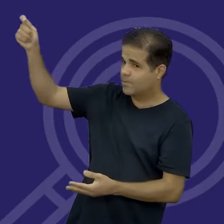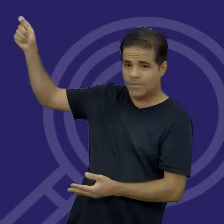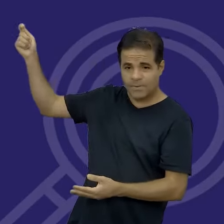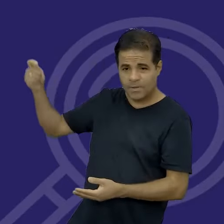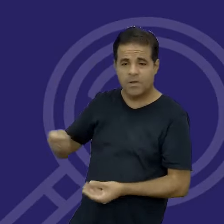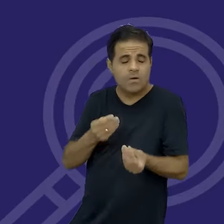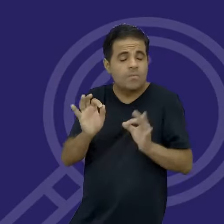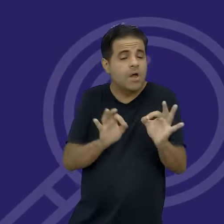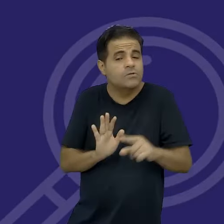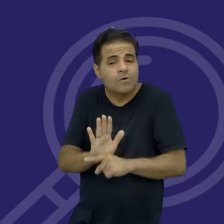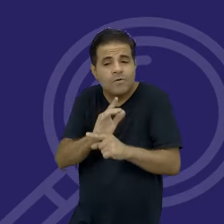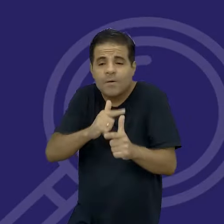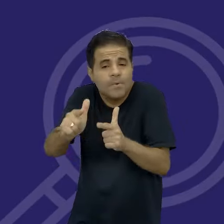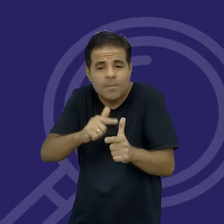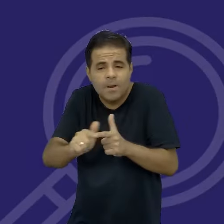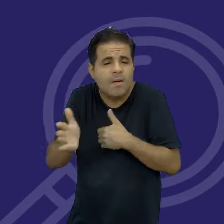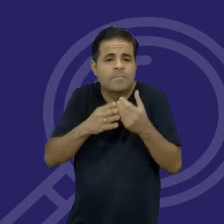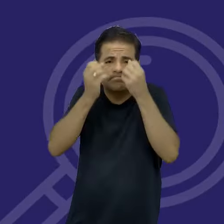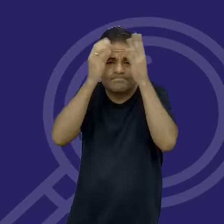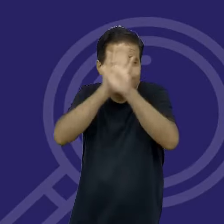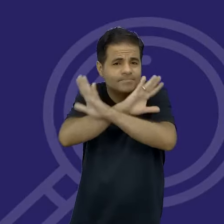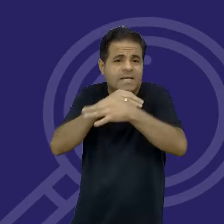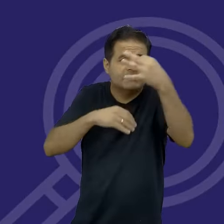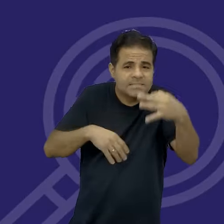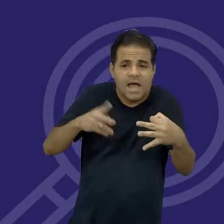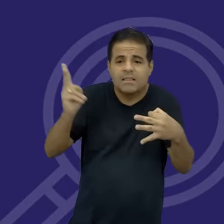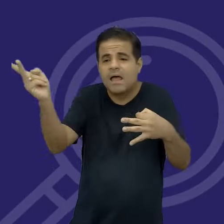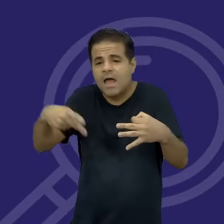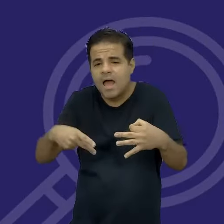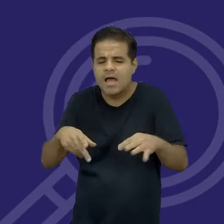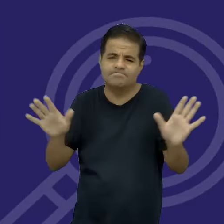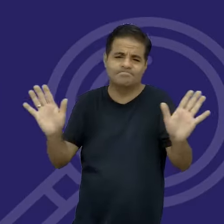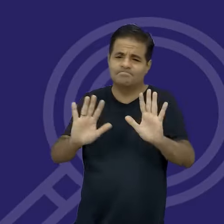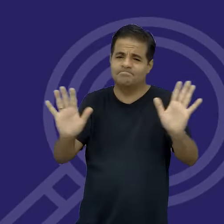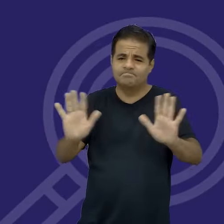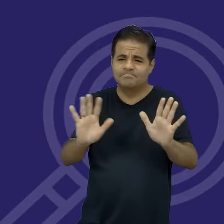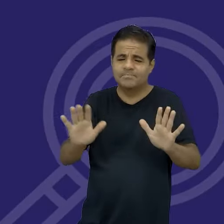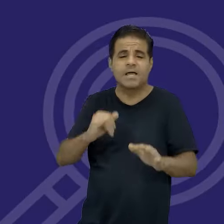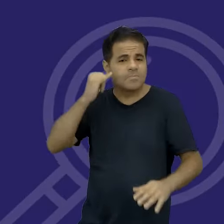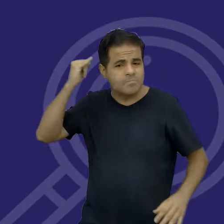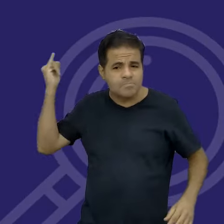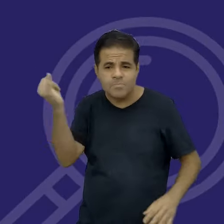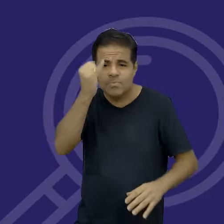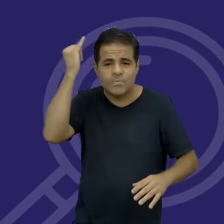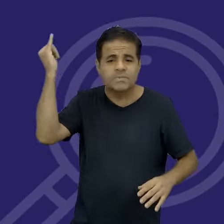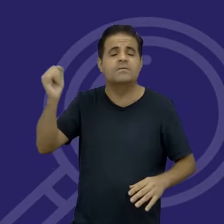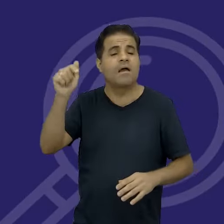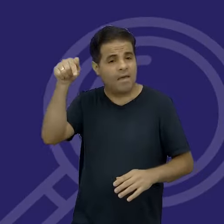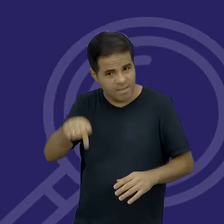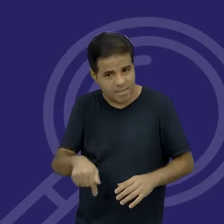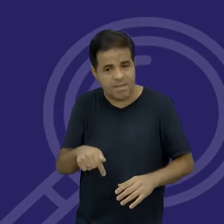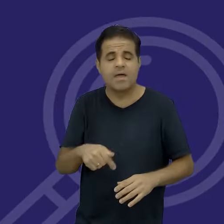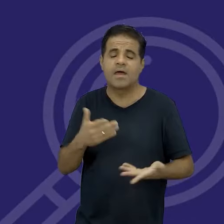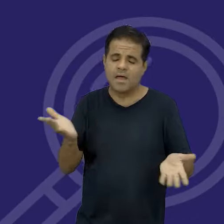problema, né? Independente de tudo isso estar certo ou errado, o importante aqui é